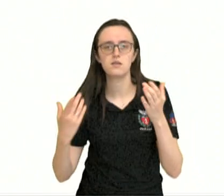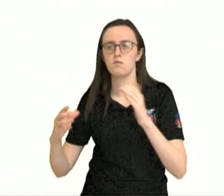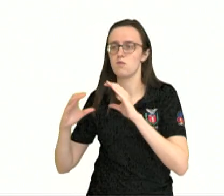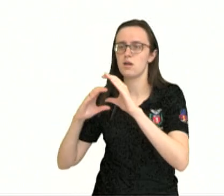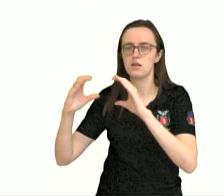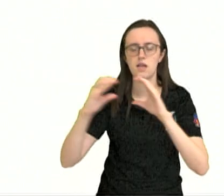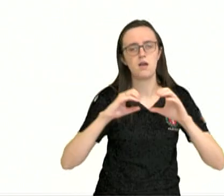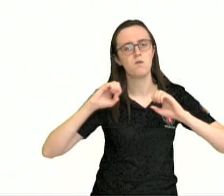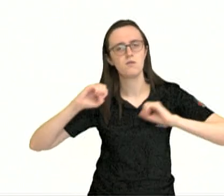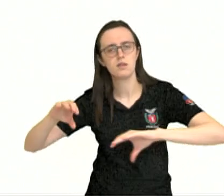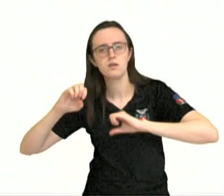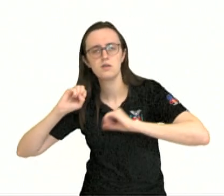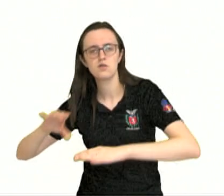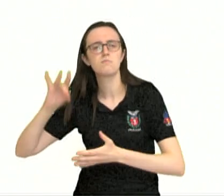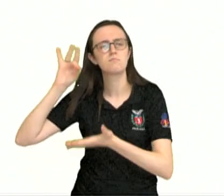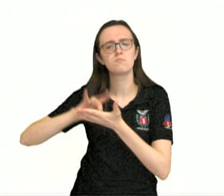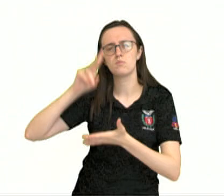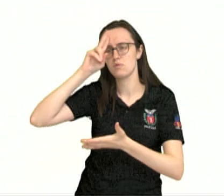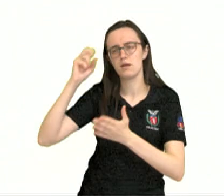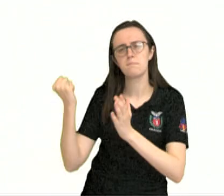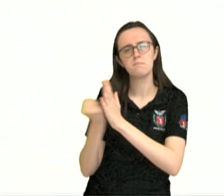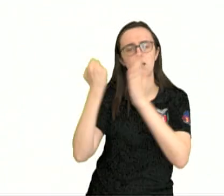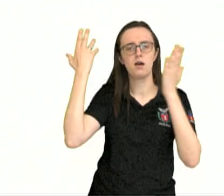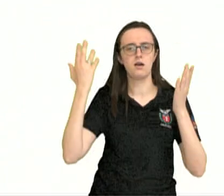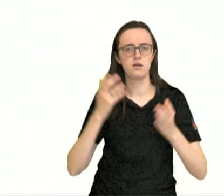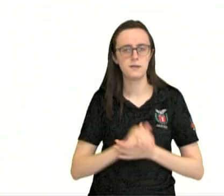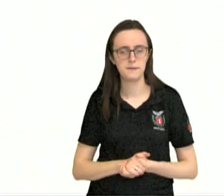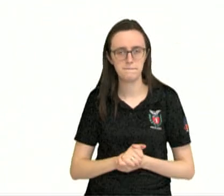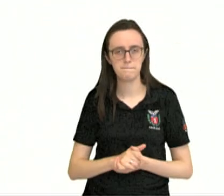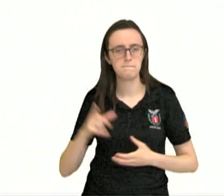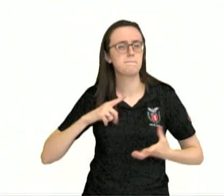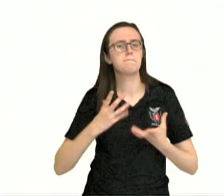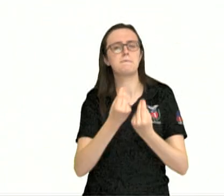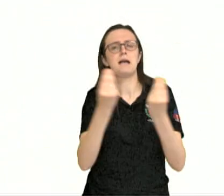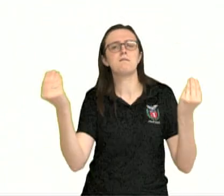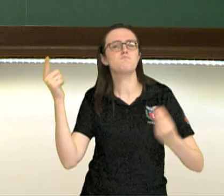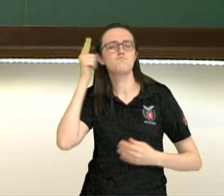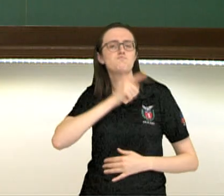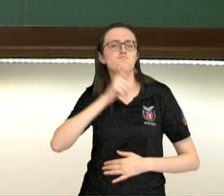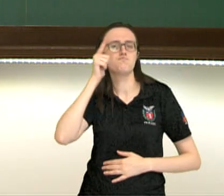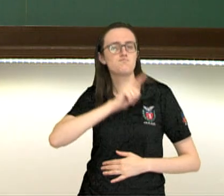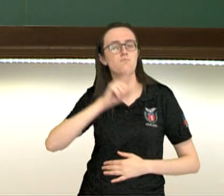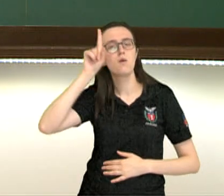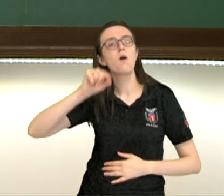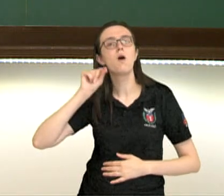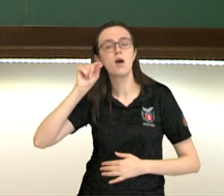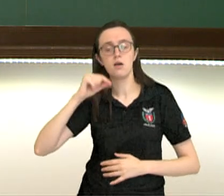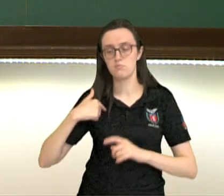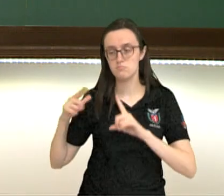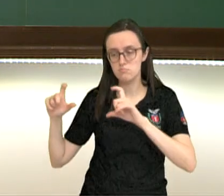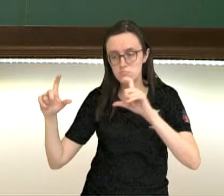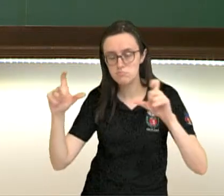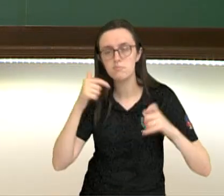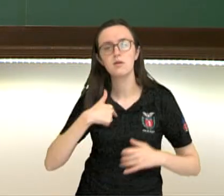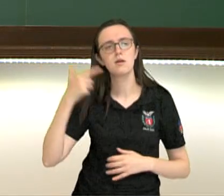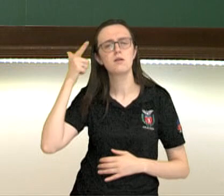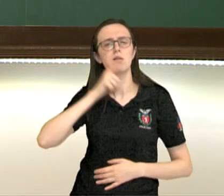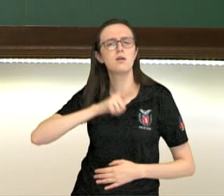comunicação educação fatos históricos existem inúmeros possibilidades de um fotógrafo